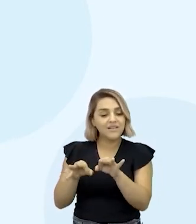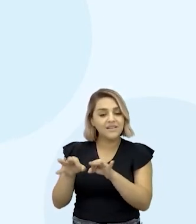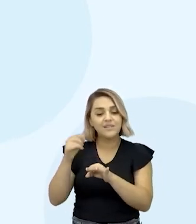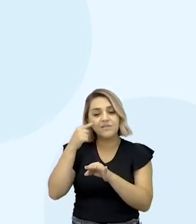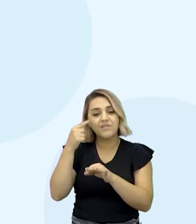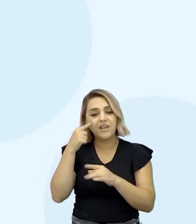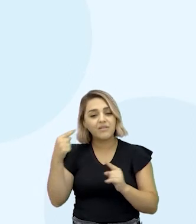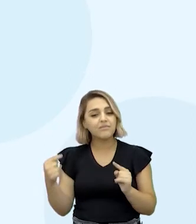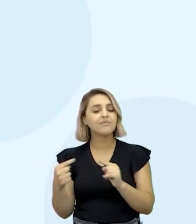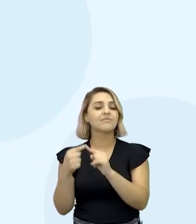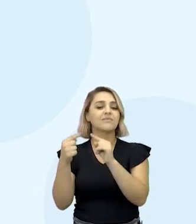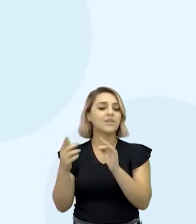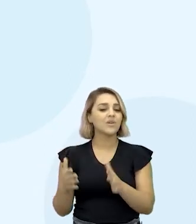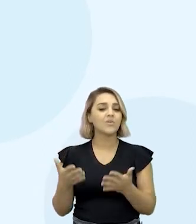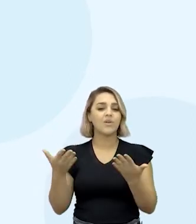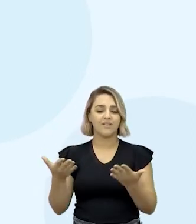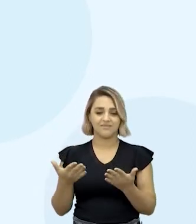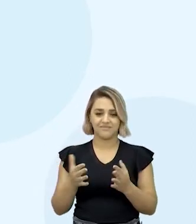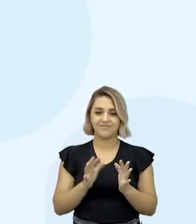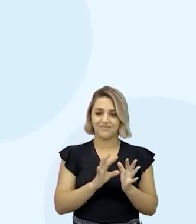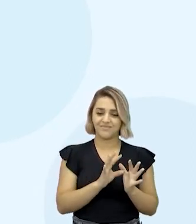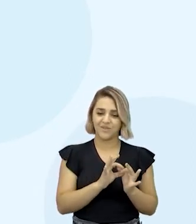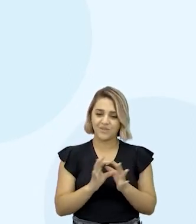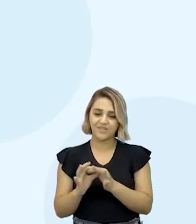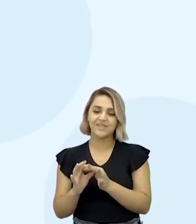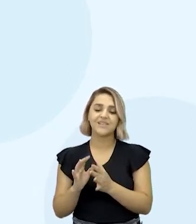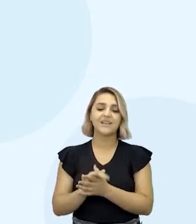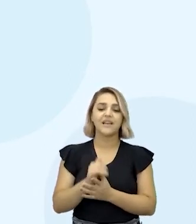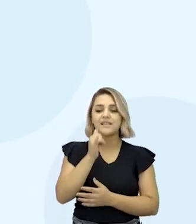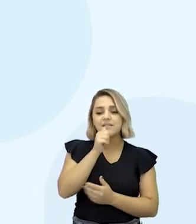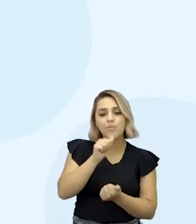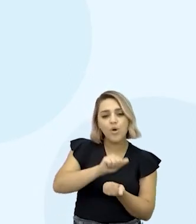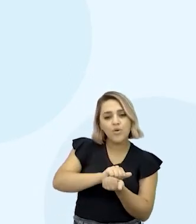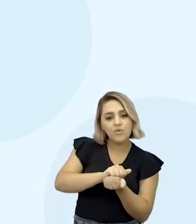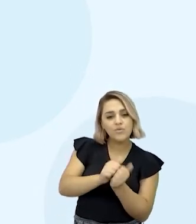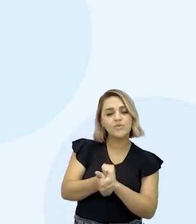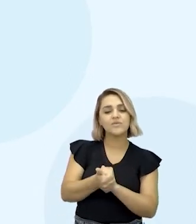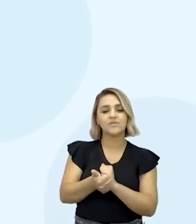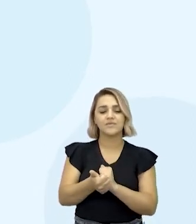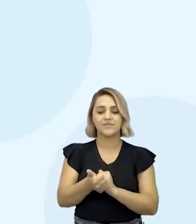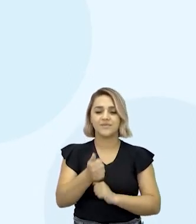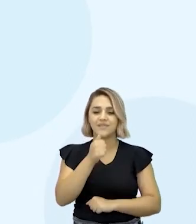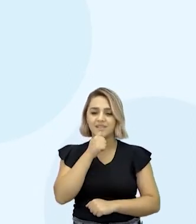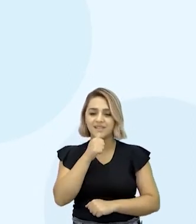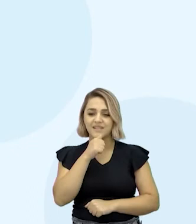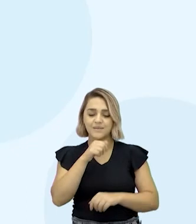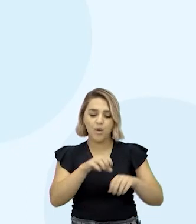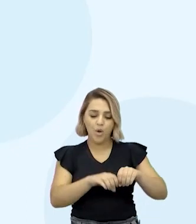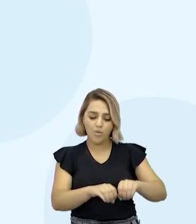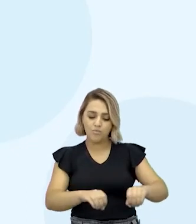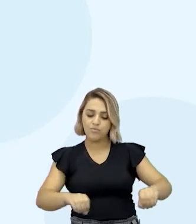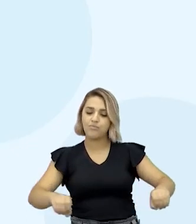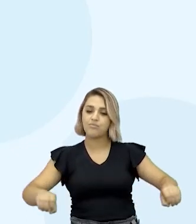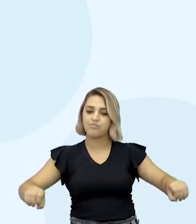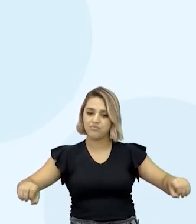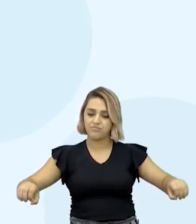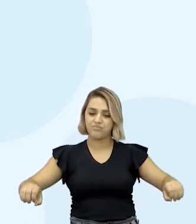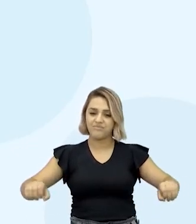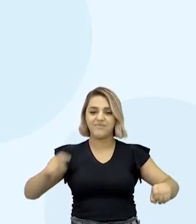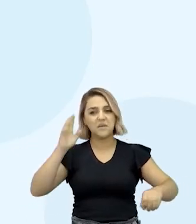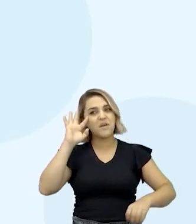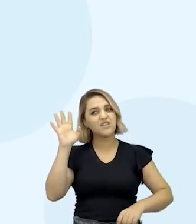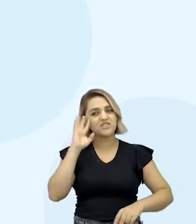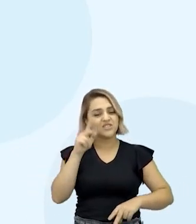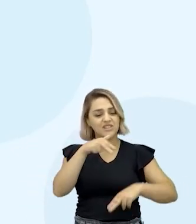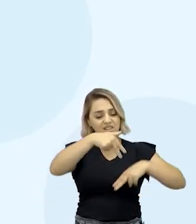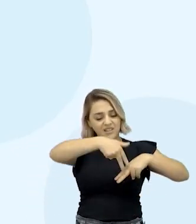encaixa, né? Se encaixa nesse contexto. Então, esporte, corrimão. Se é corrimão, aí provavelmente será o skate, embora